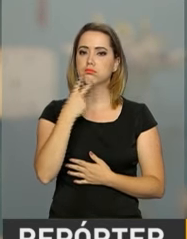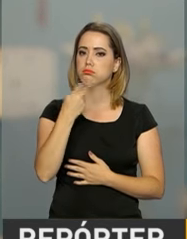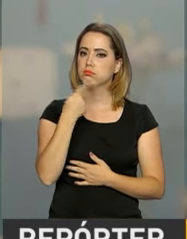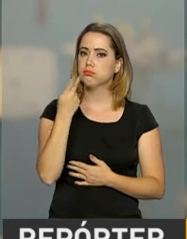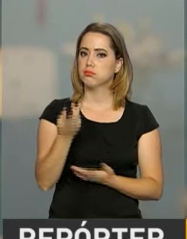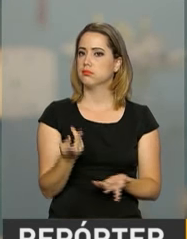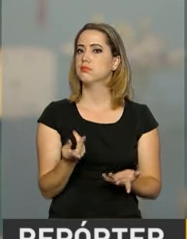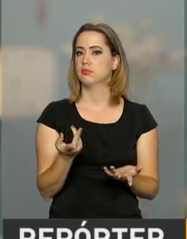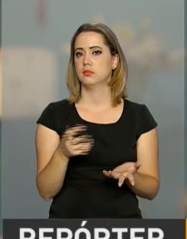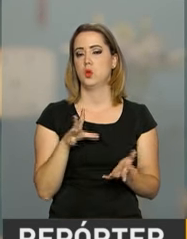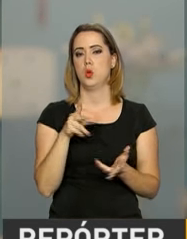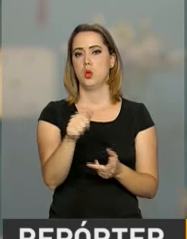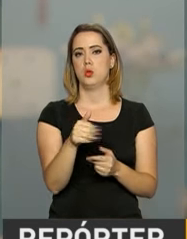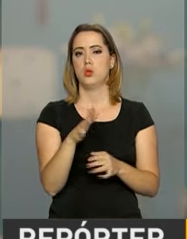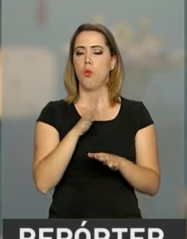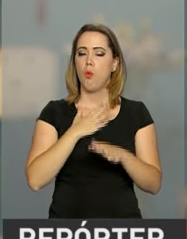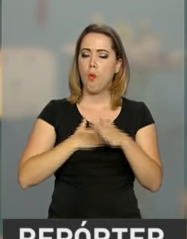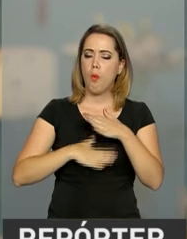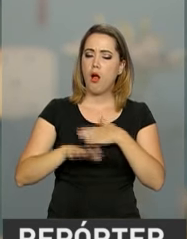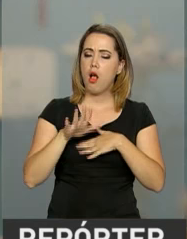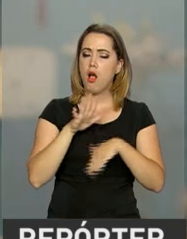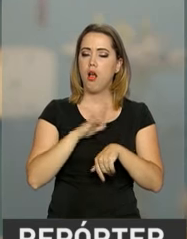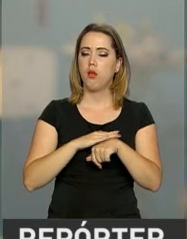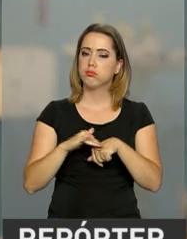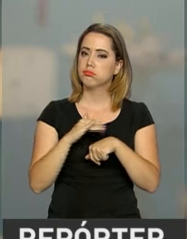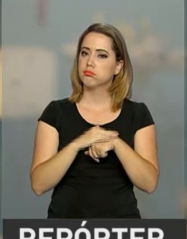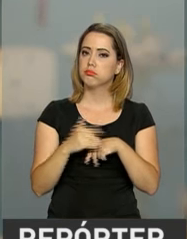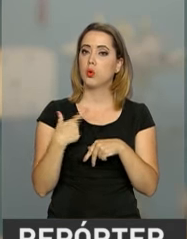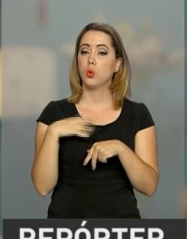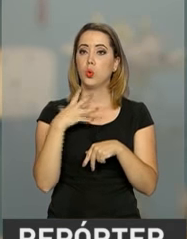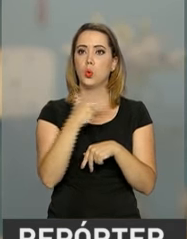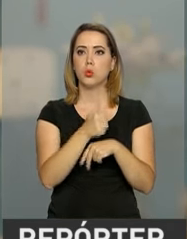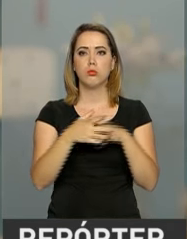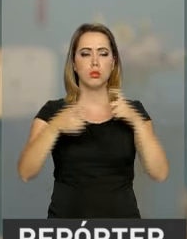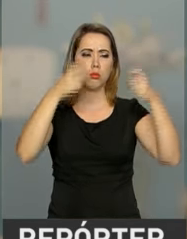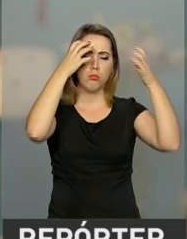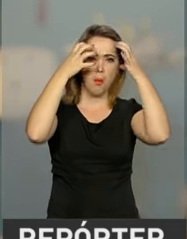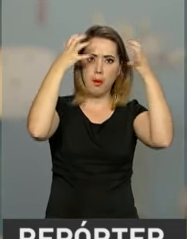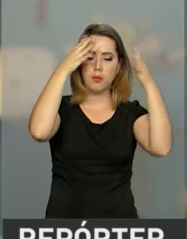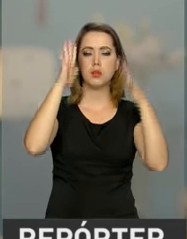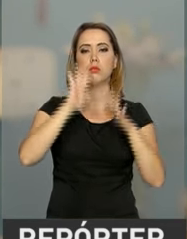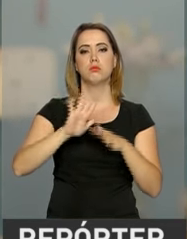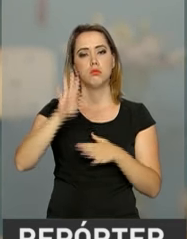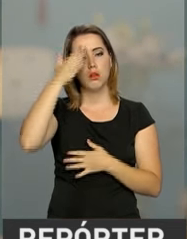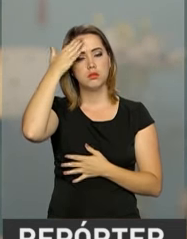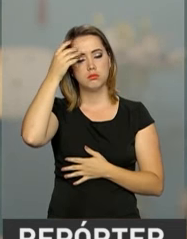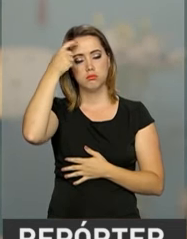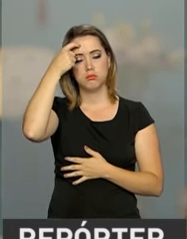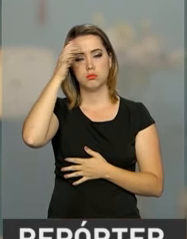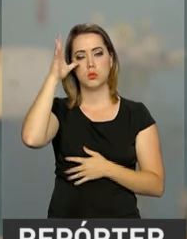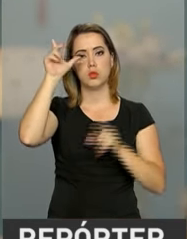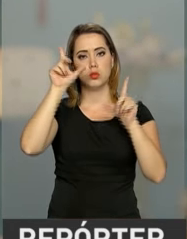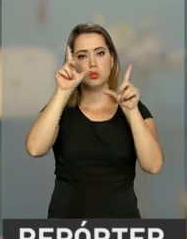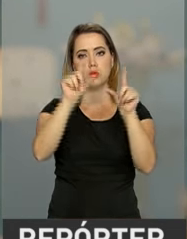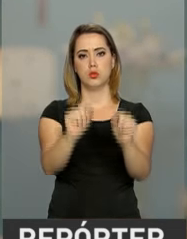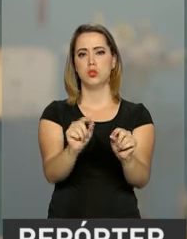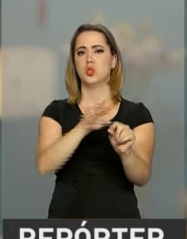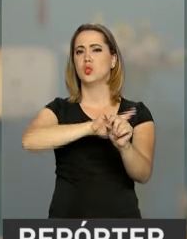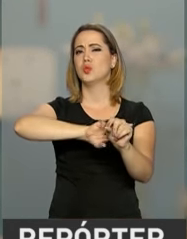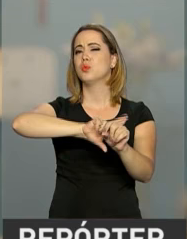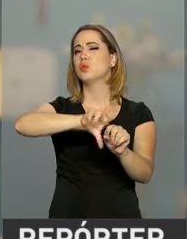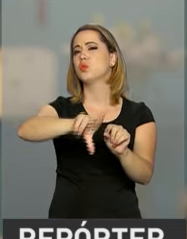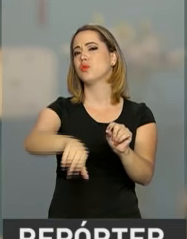acalmar né com gentileza esses conteúdos mentais a gente começa a diminuir níveis de cortisol